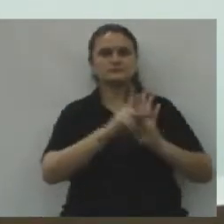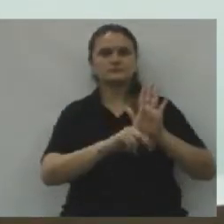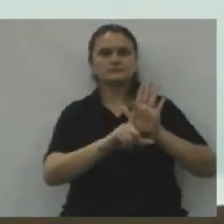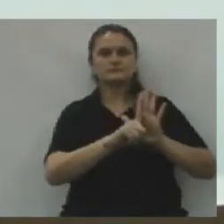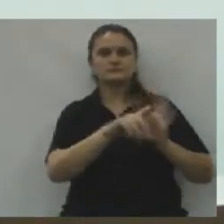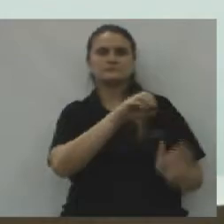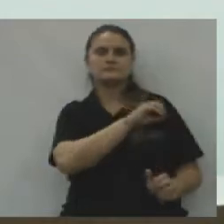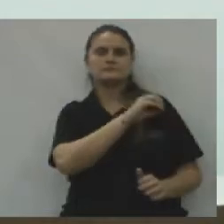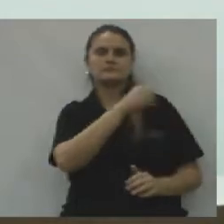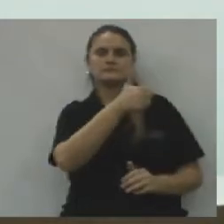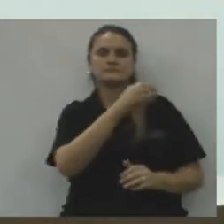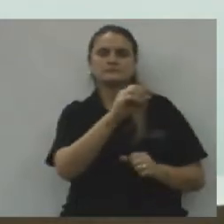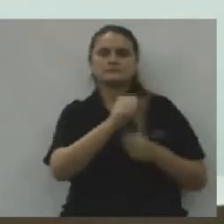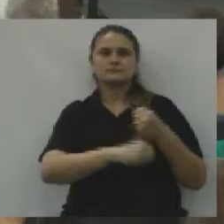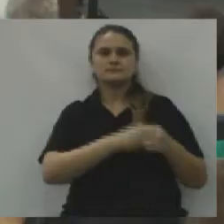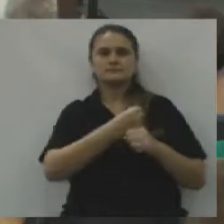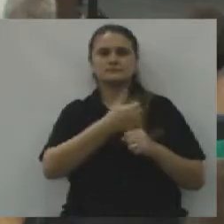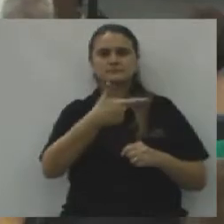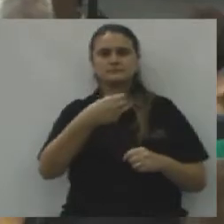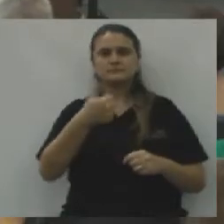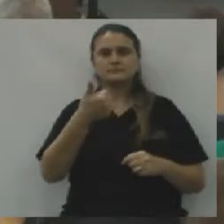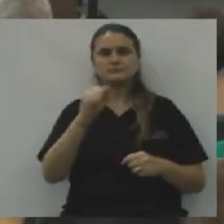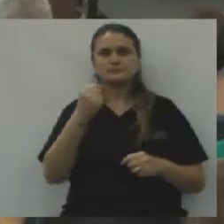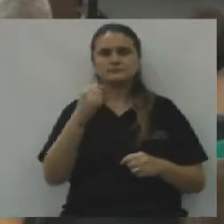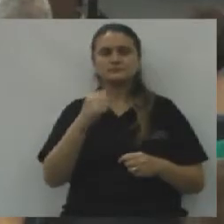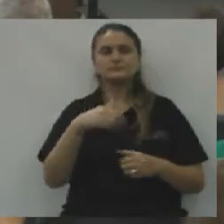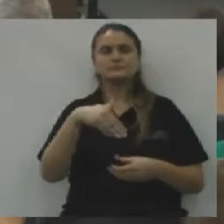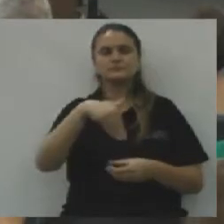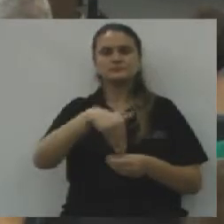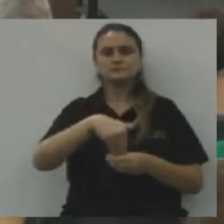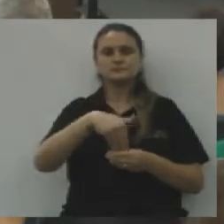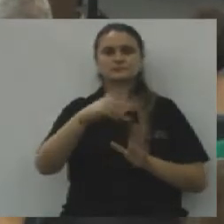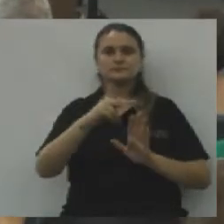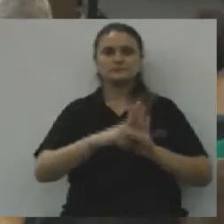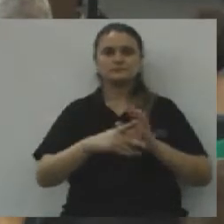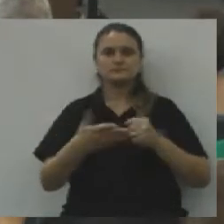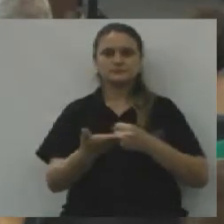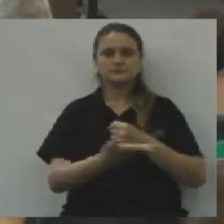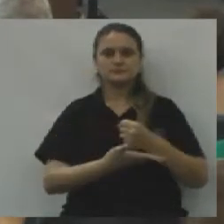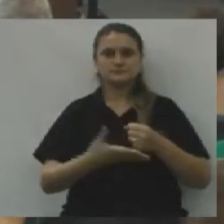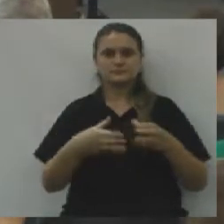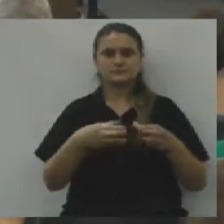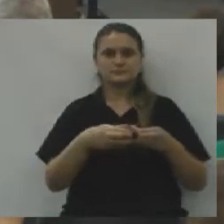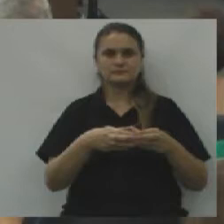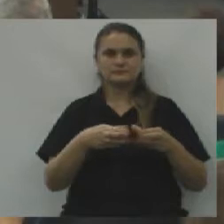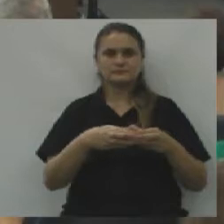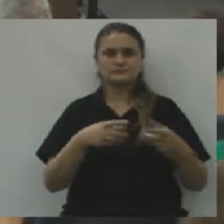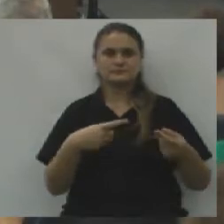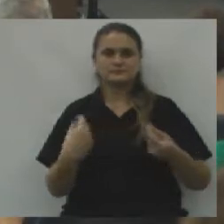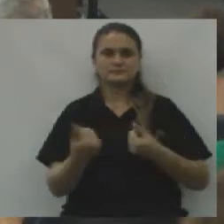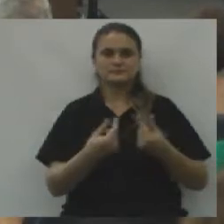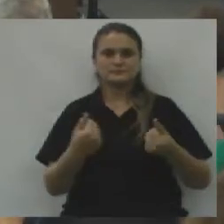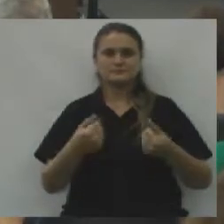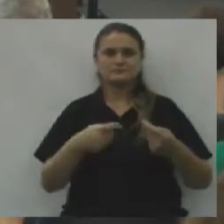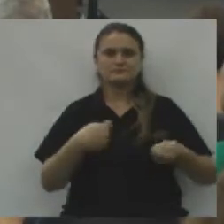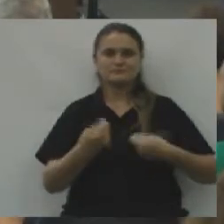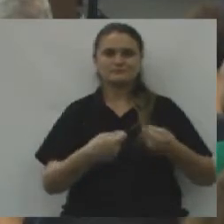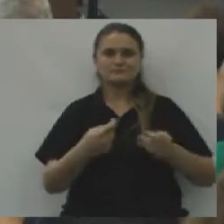número 10/2018. Votação do parecer fundamentado da Comissão de Finanças,